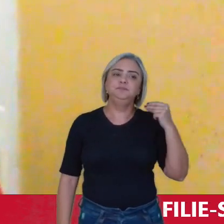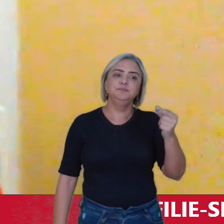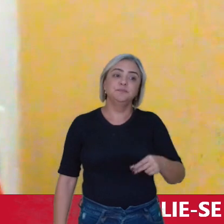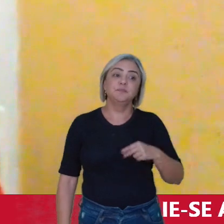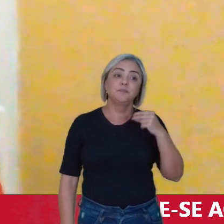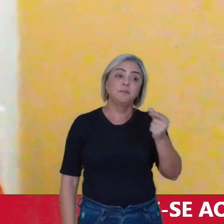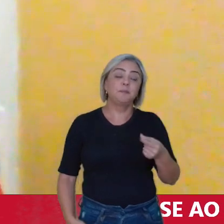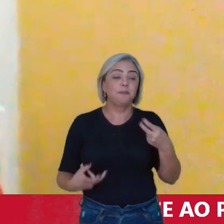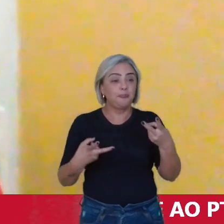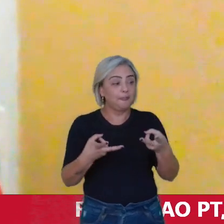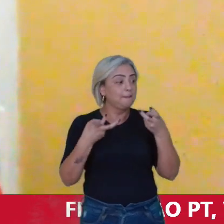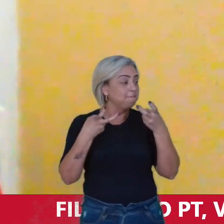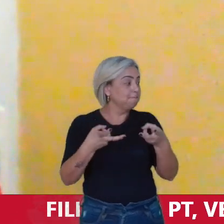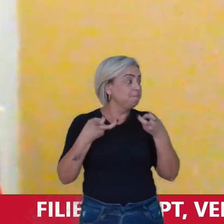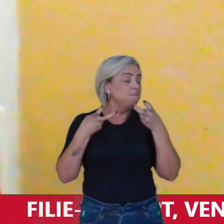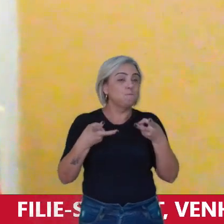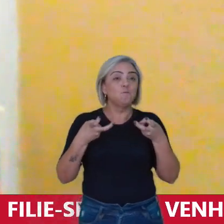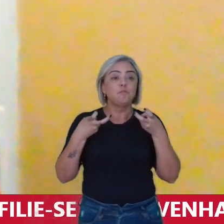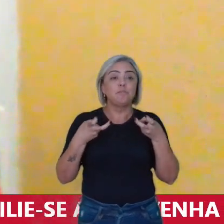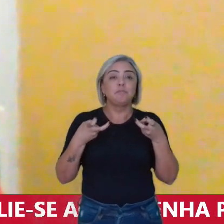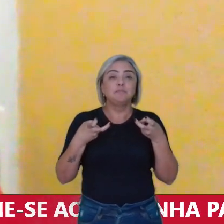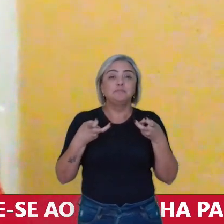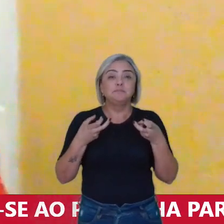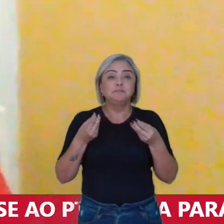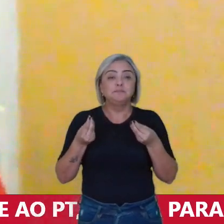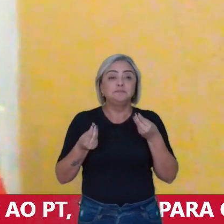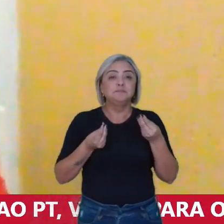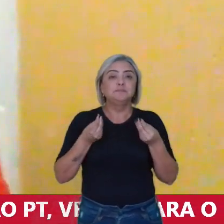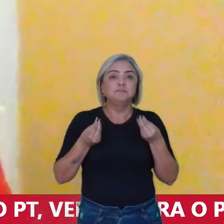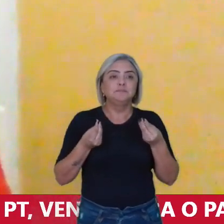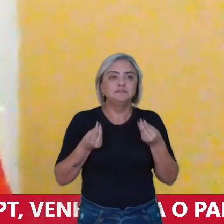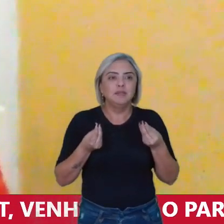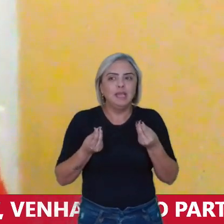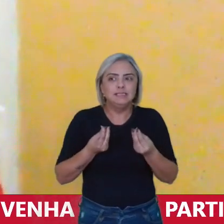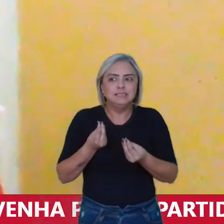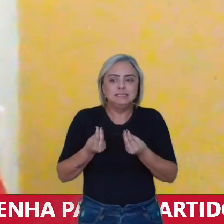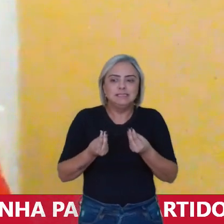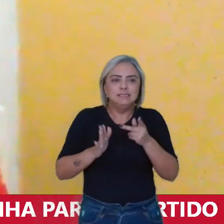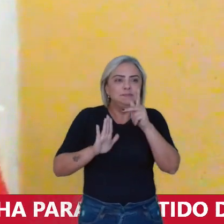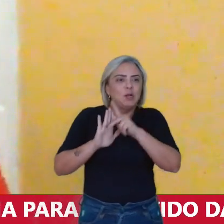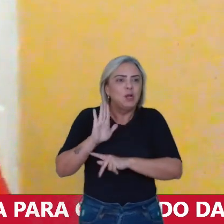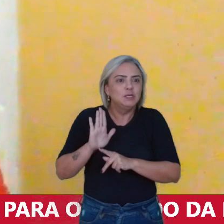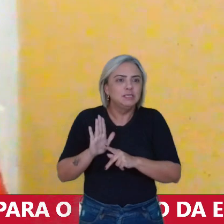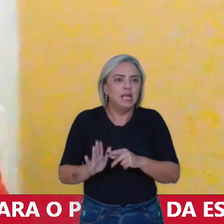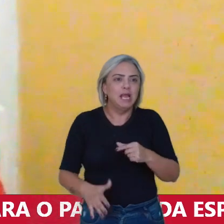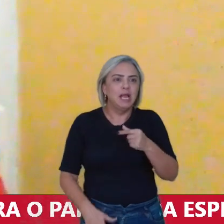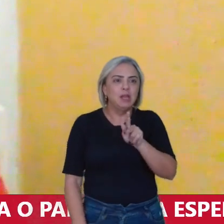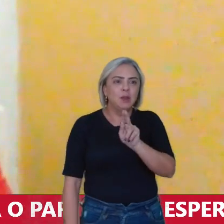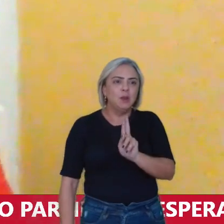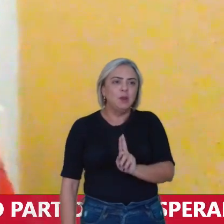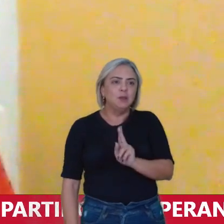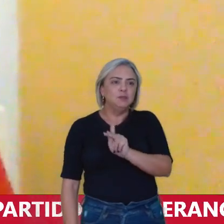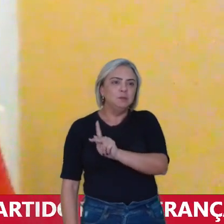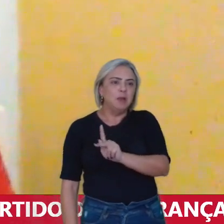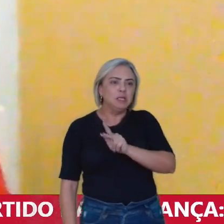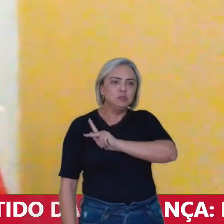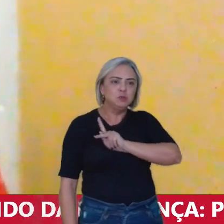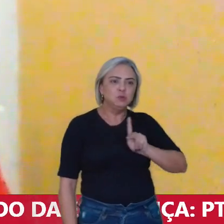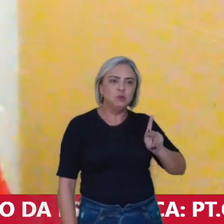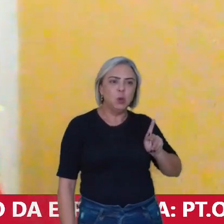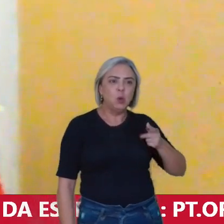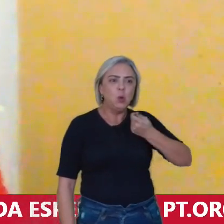a gente vê essa empreitada, de pastores, de